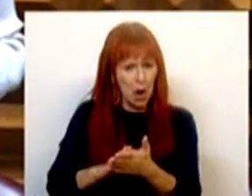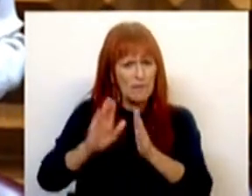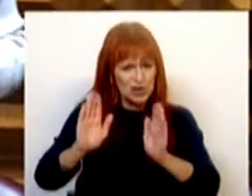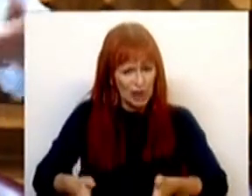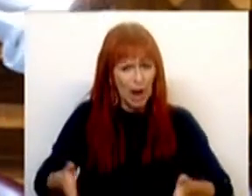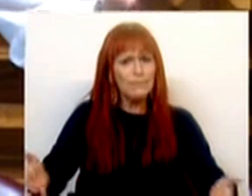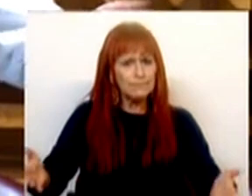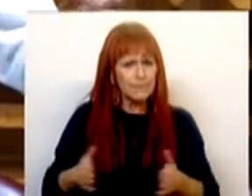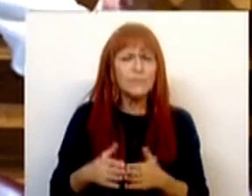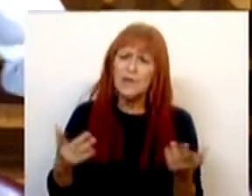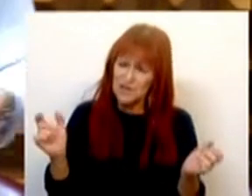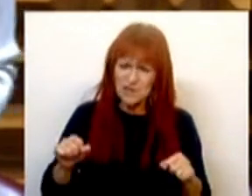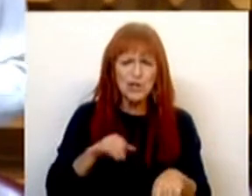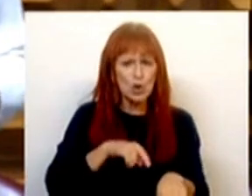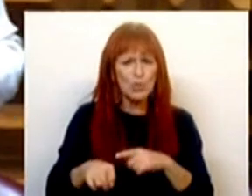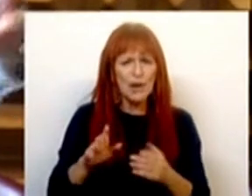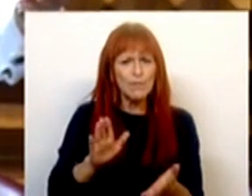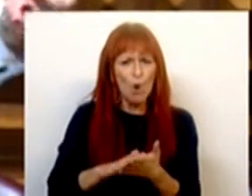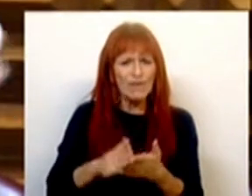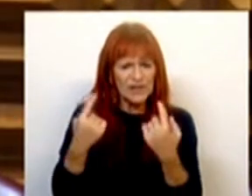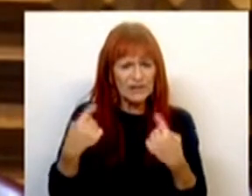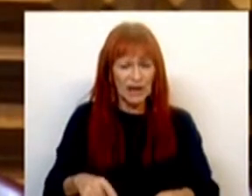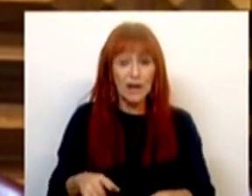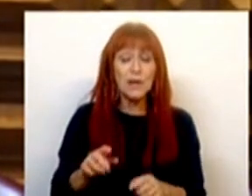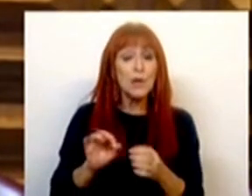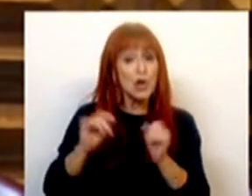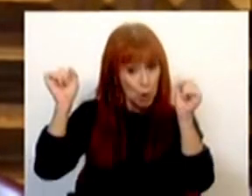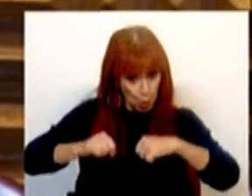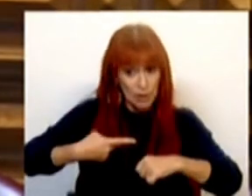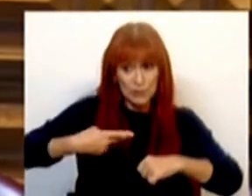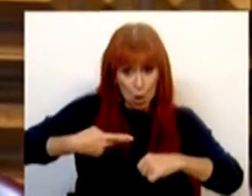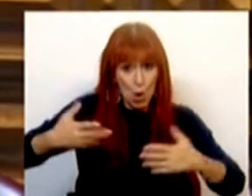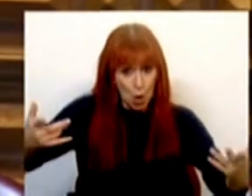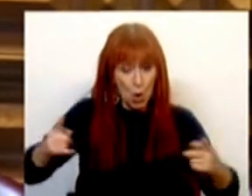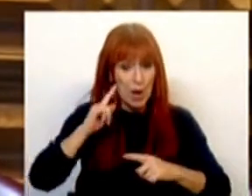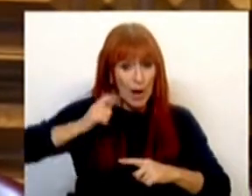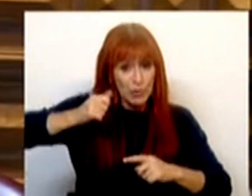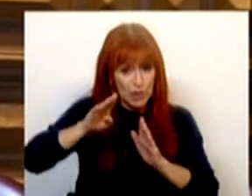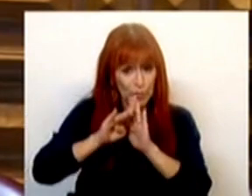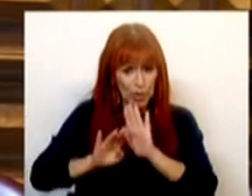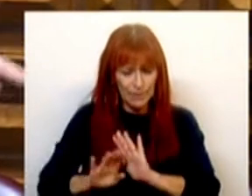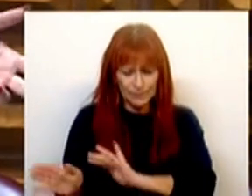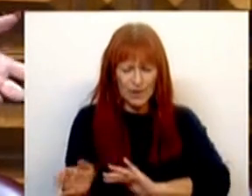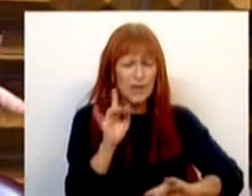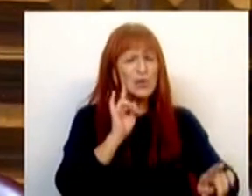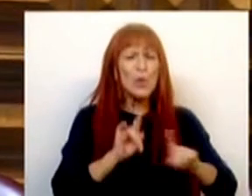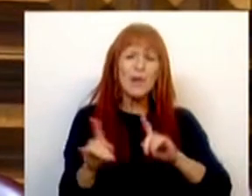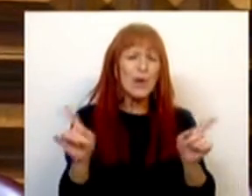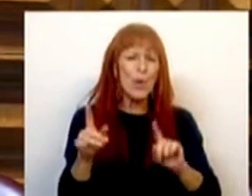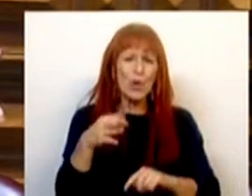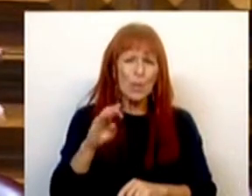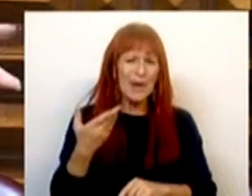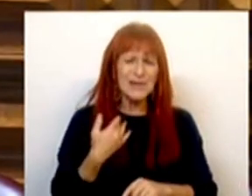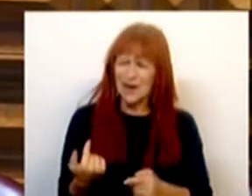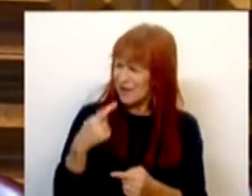dadas. Sim, Sr. Deputado, tem provas dadas e, portanto, nesse aspecto concordamos que efetivamente é um importante programa. Ó, Sra. Deputada, não é certamente o PSD